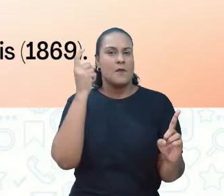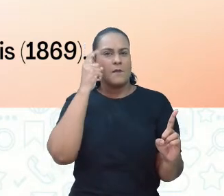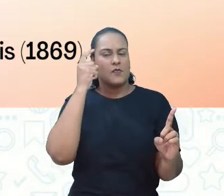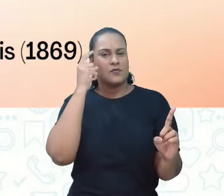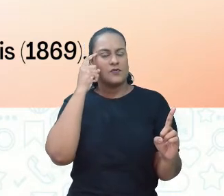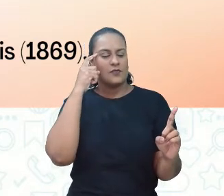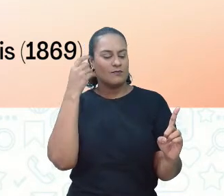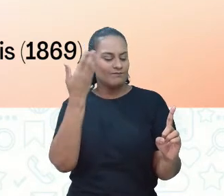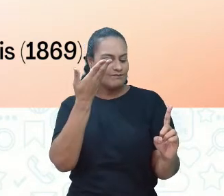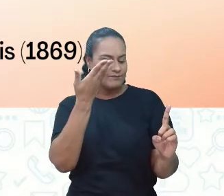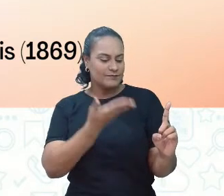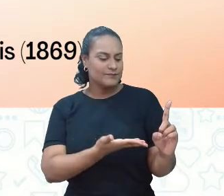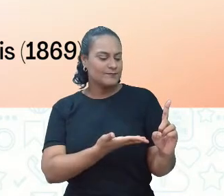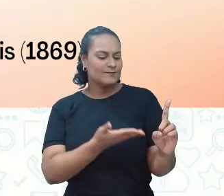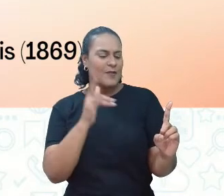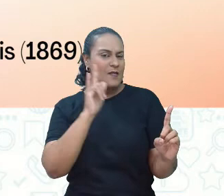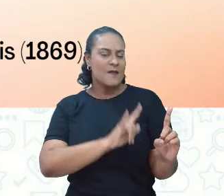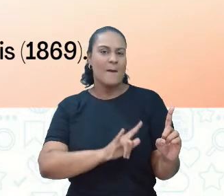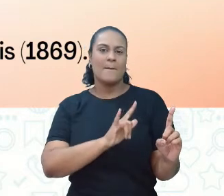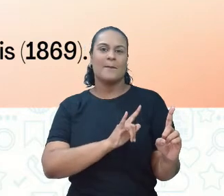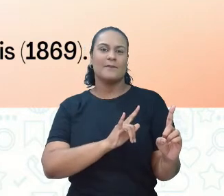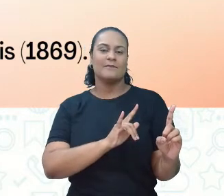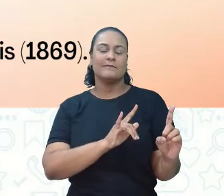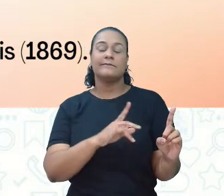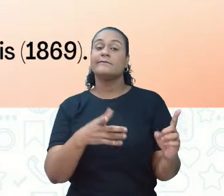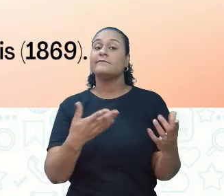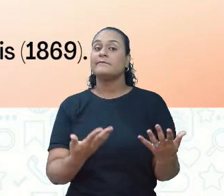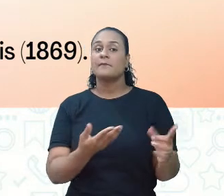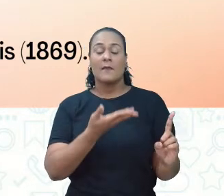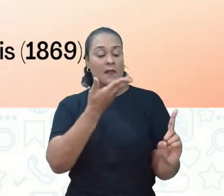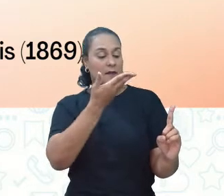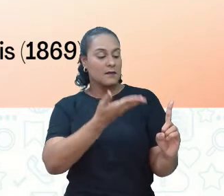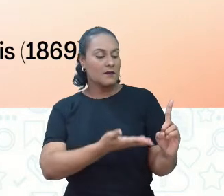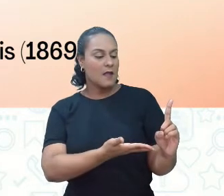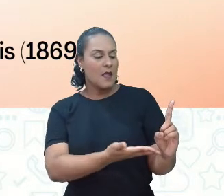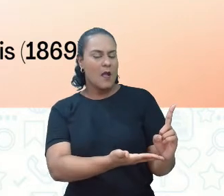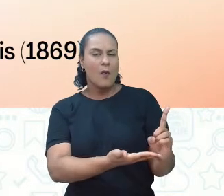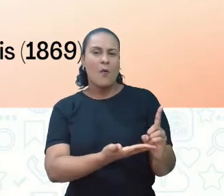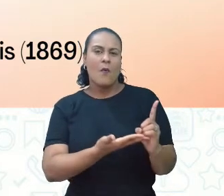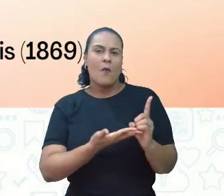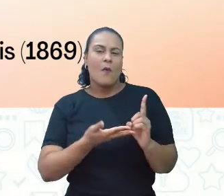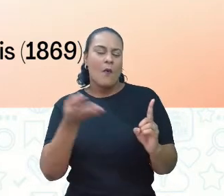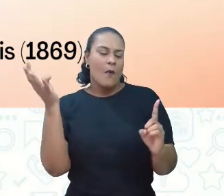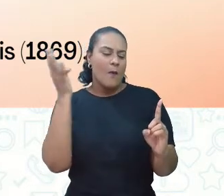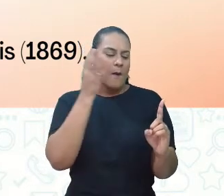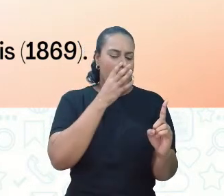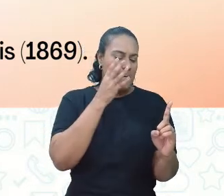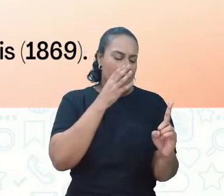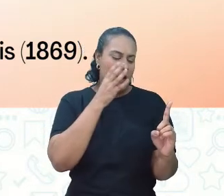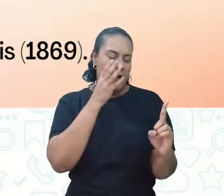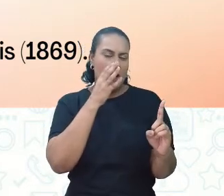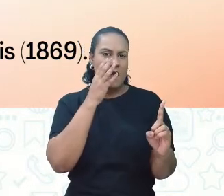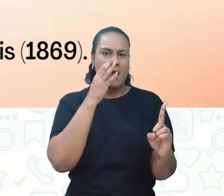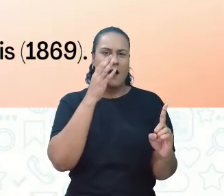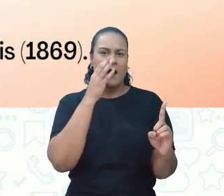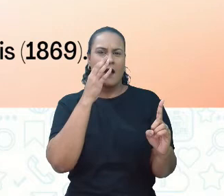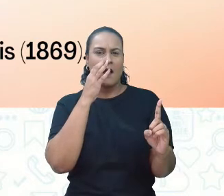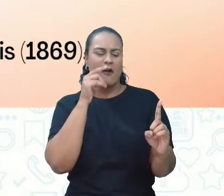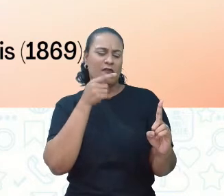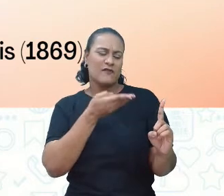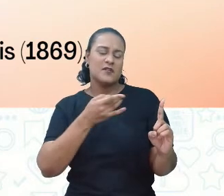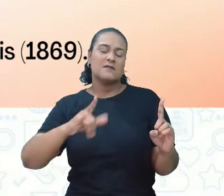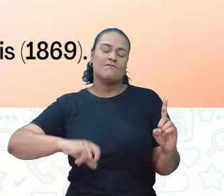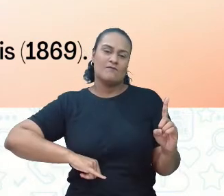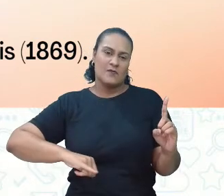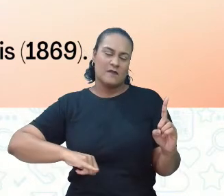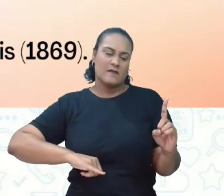eu? Além disso, tens para mim um dote que realça os mais. Sofreste.